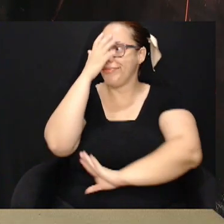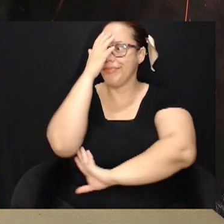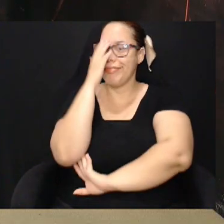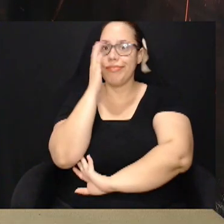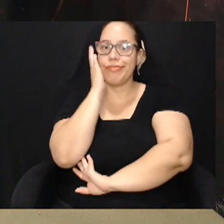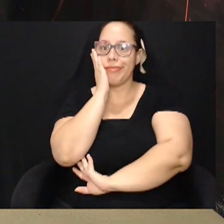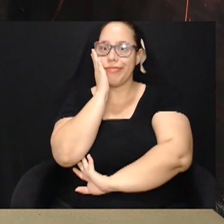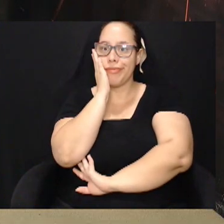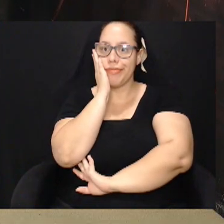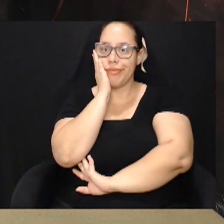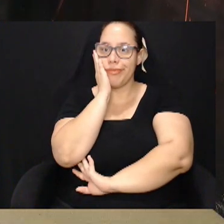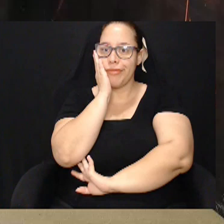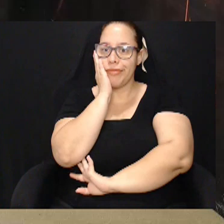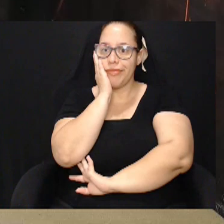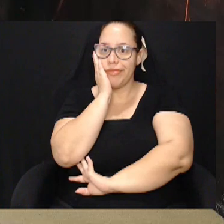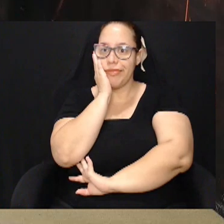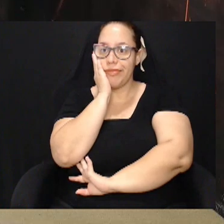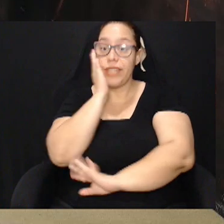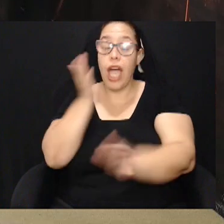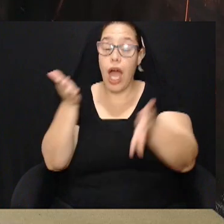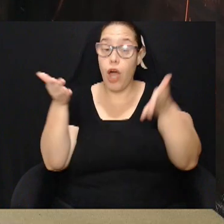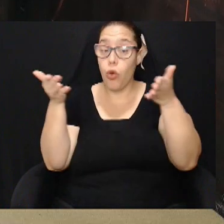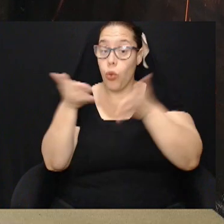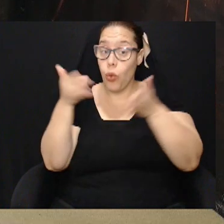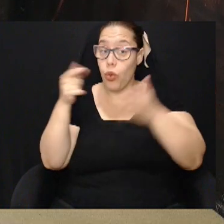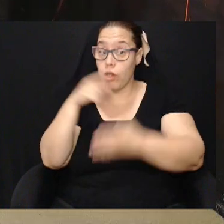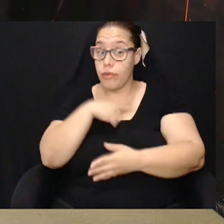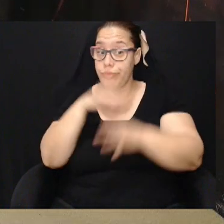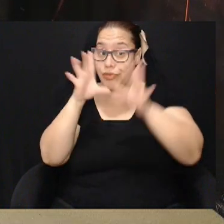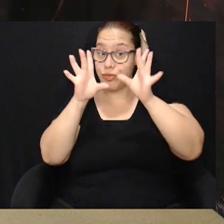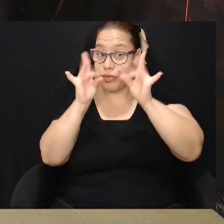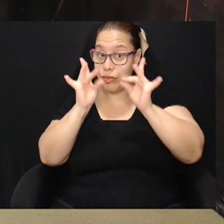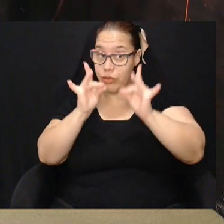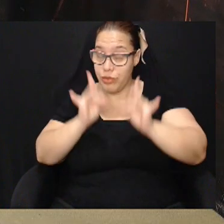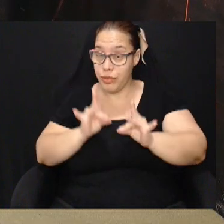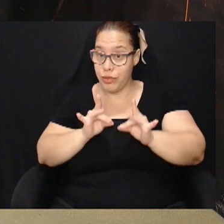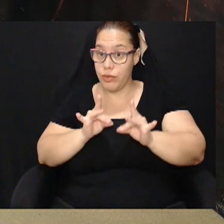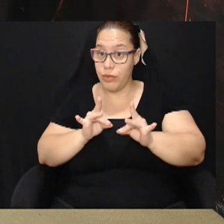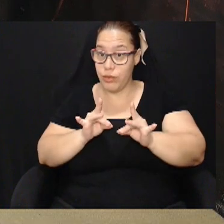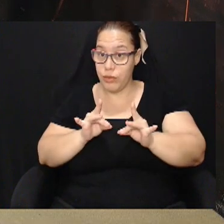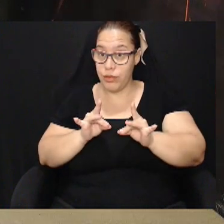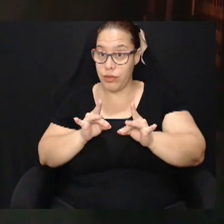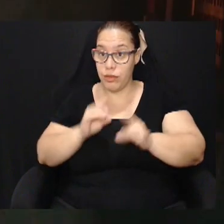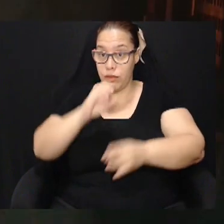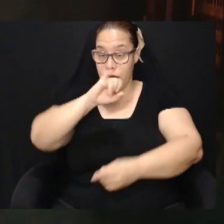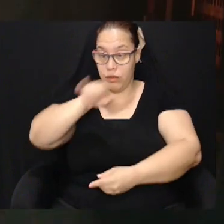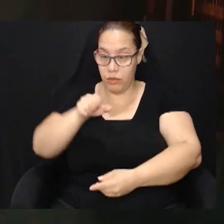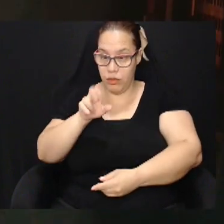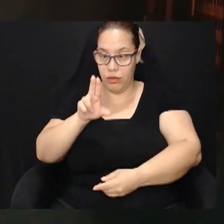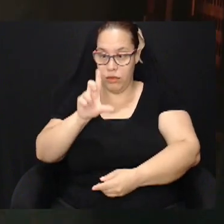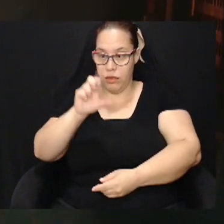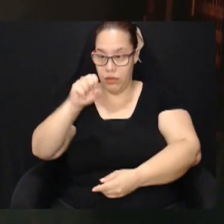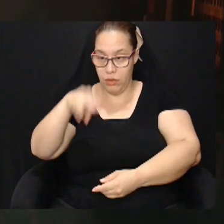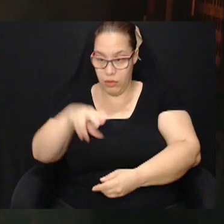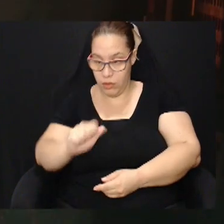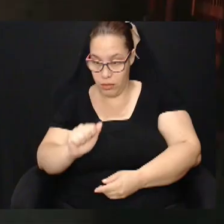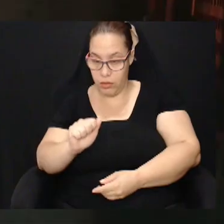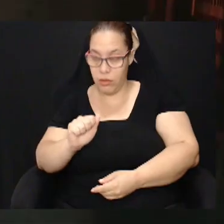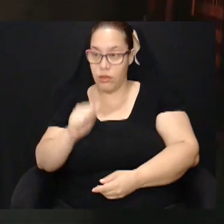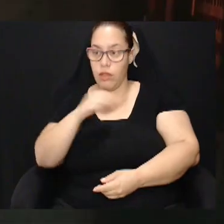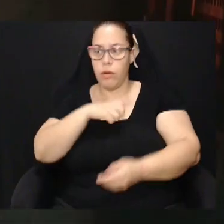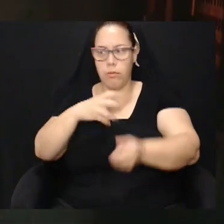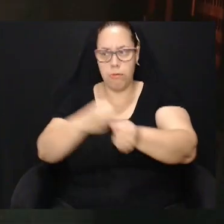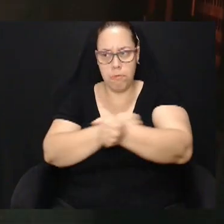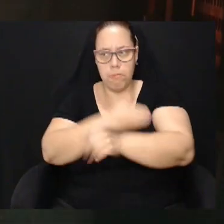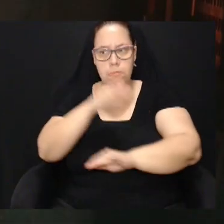ficam afloradas. Agora, tem um detalhe aí, Juliana, das nossas emoções, depende também da